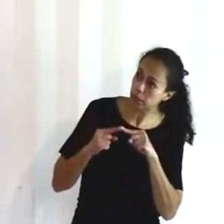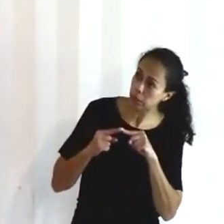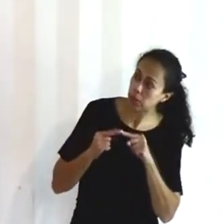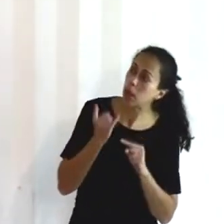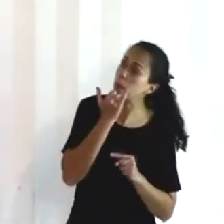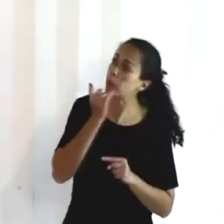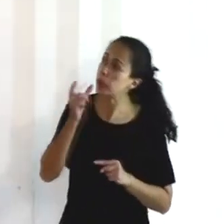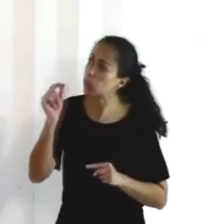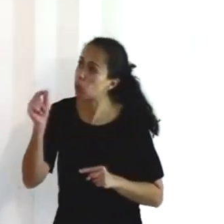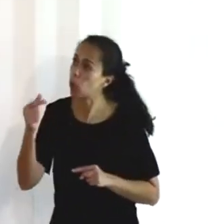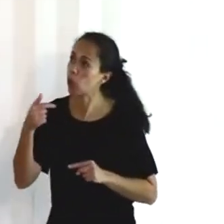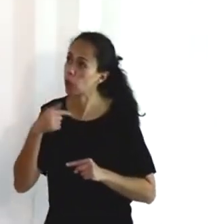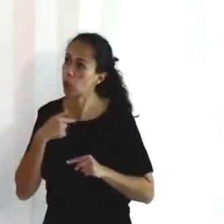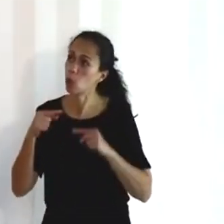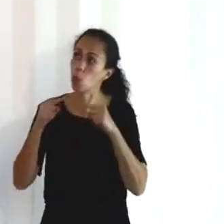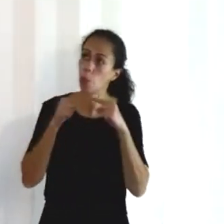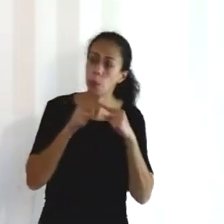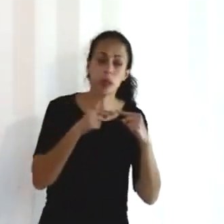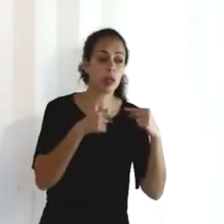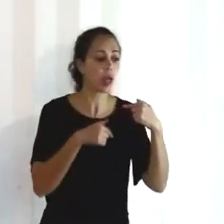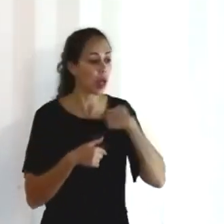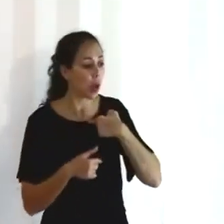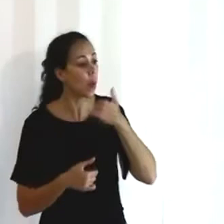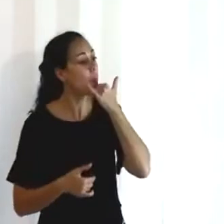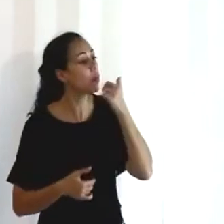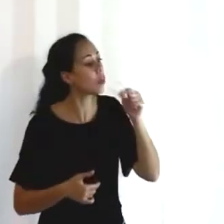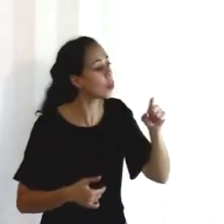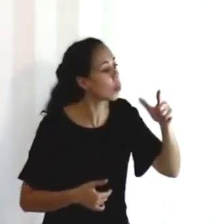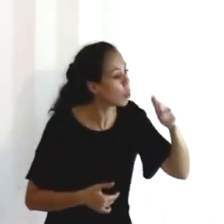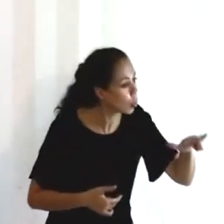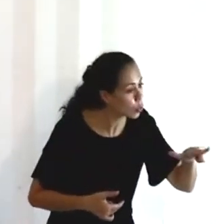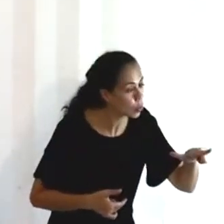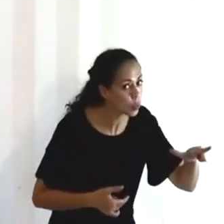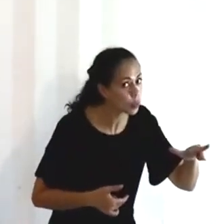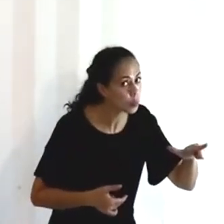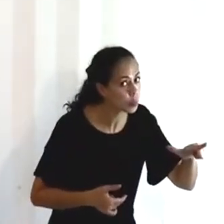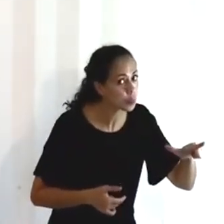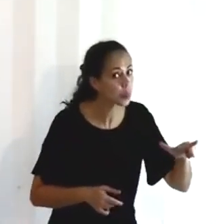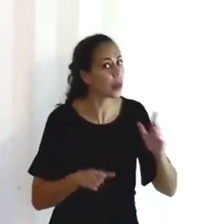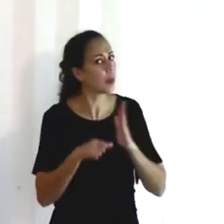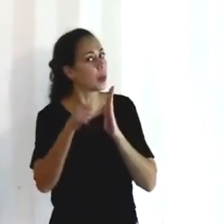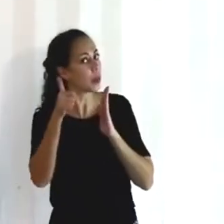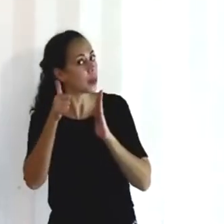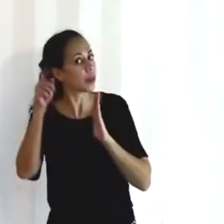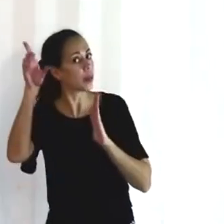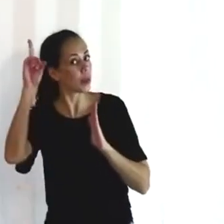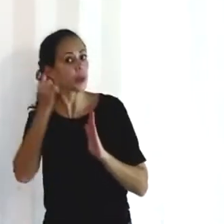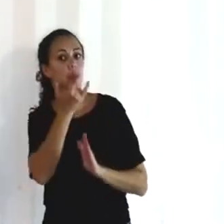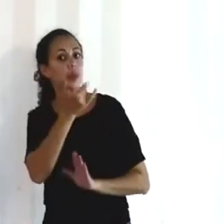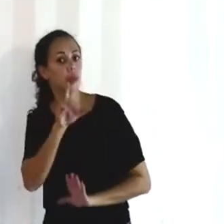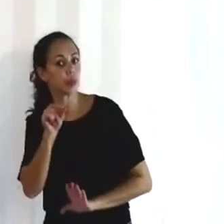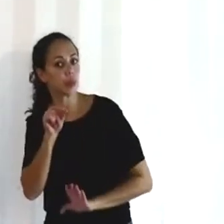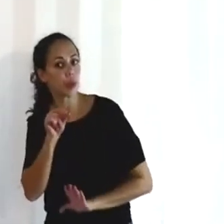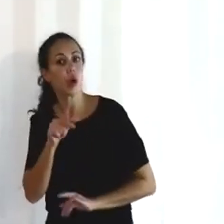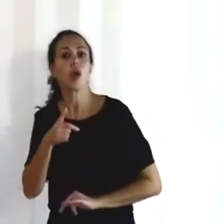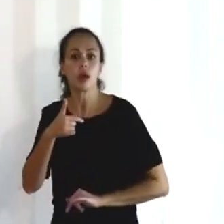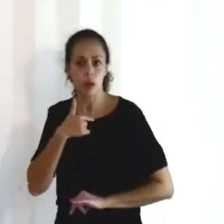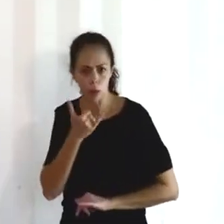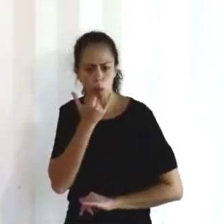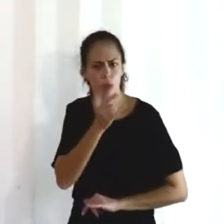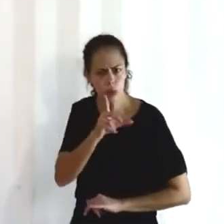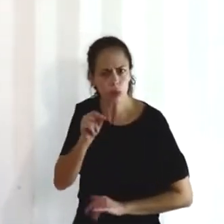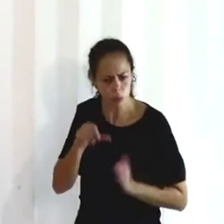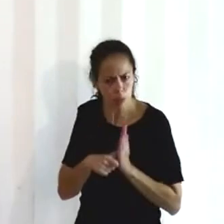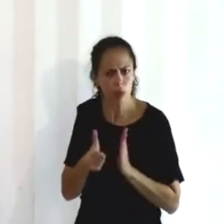perdoado. Então nós precisamos perdoar, porque fomos perdoados, e para sermos